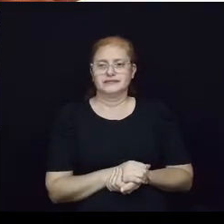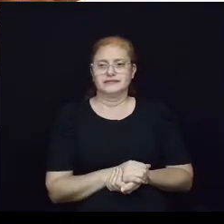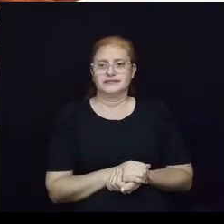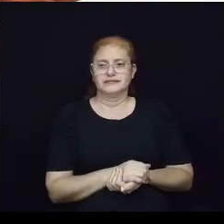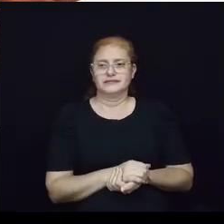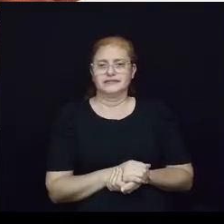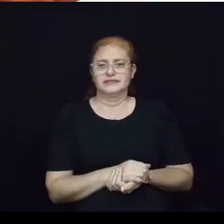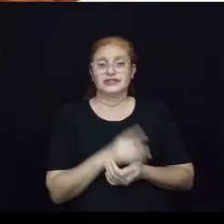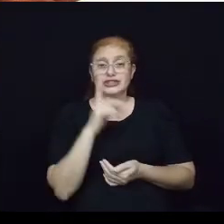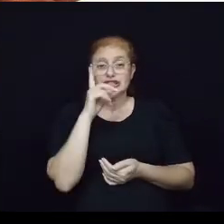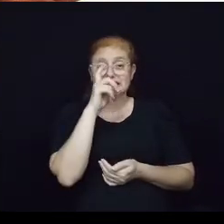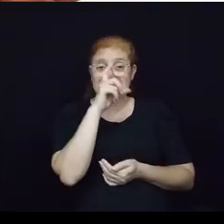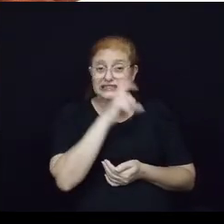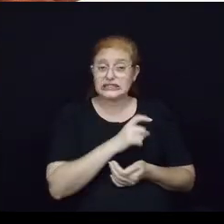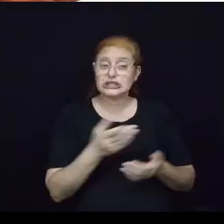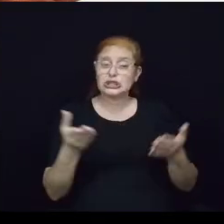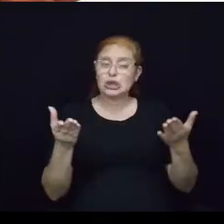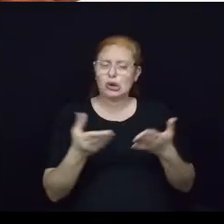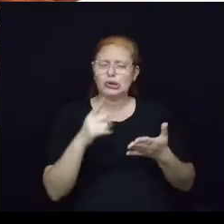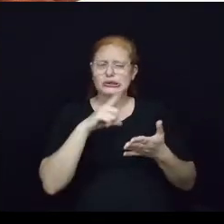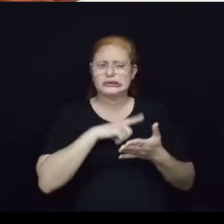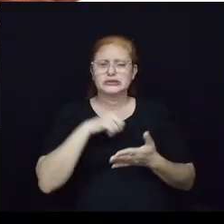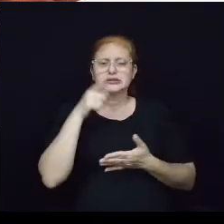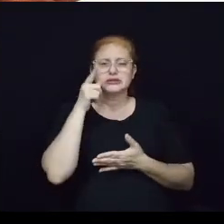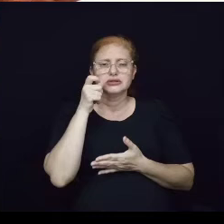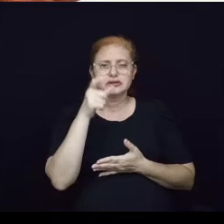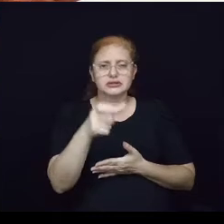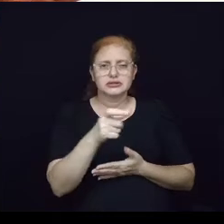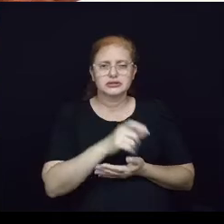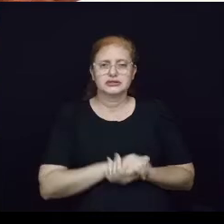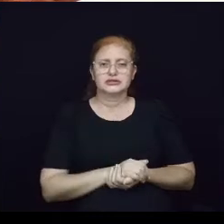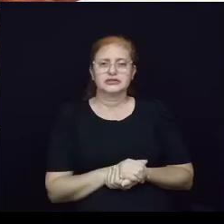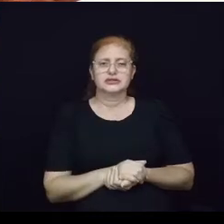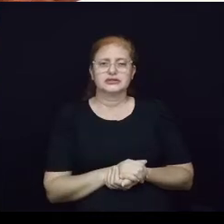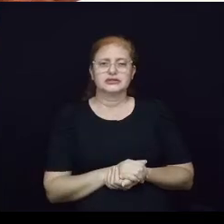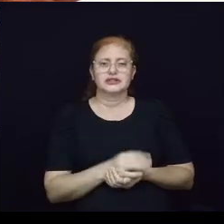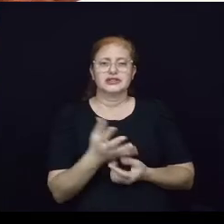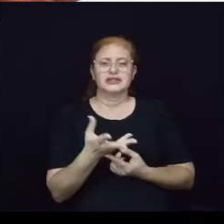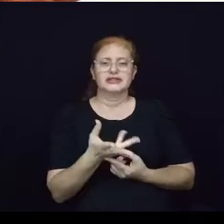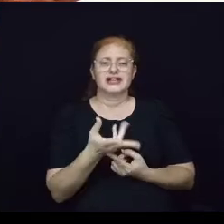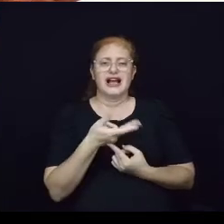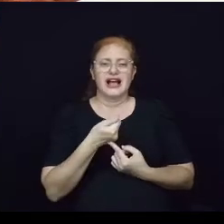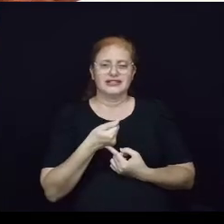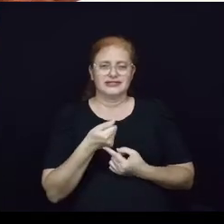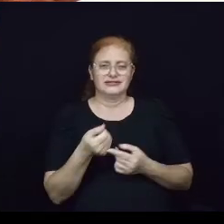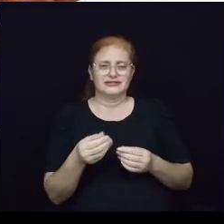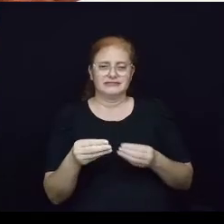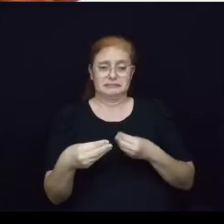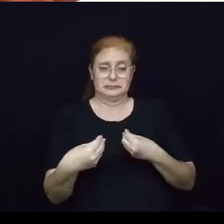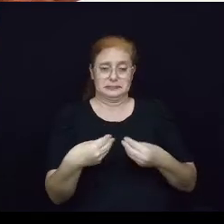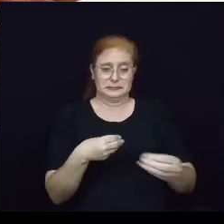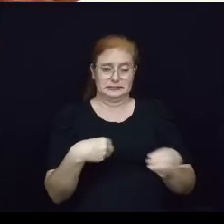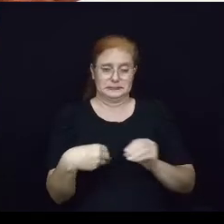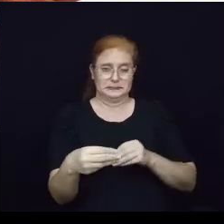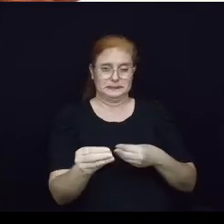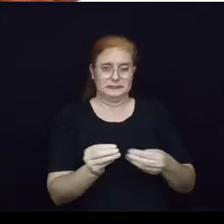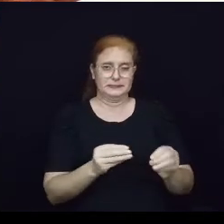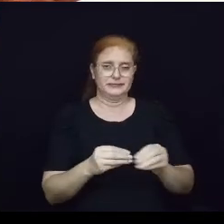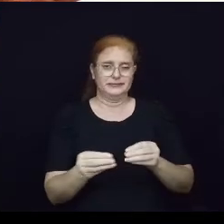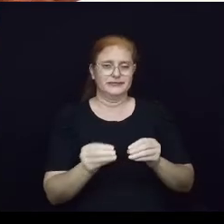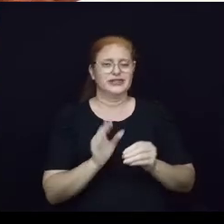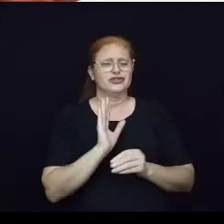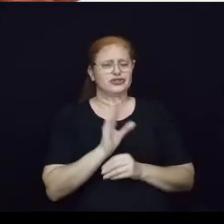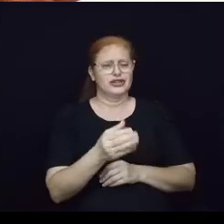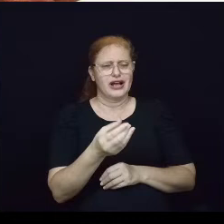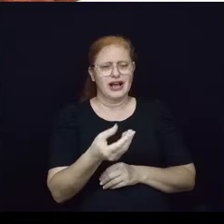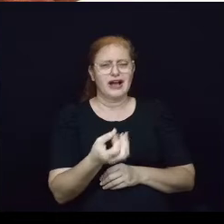É muito difícil hoje eu me interessar por artes plásticas. Tu já nos confessaste